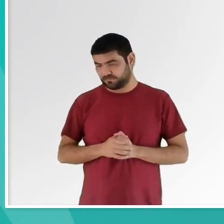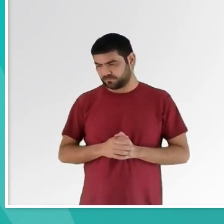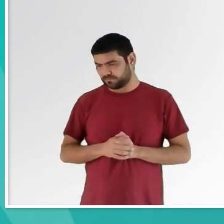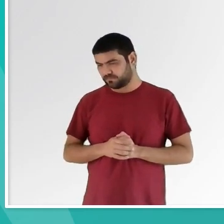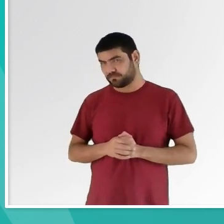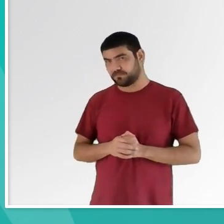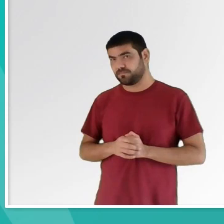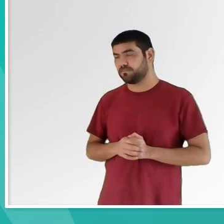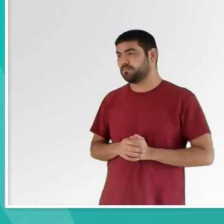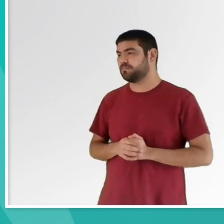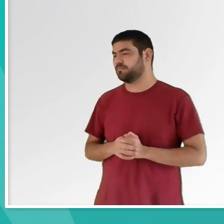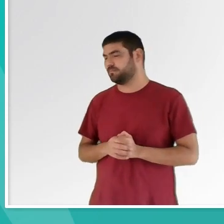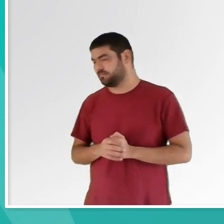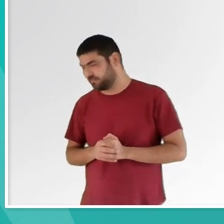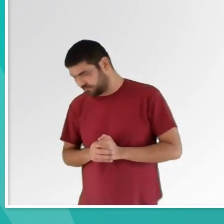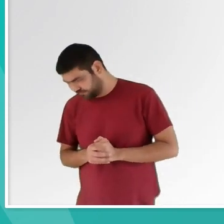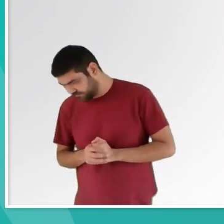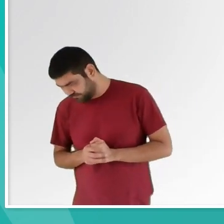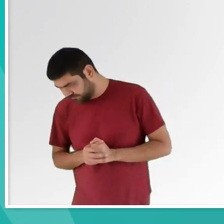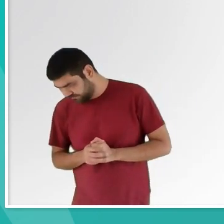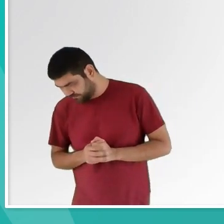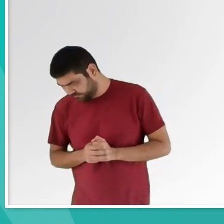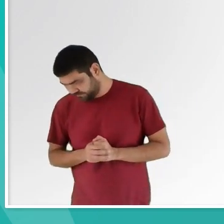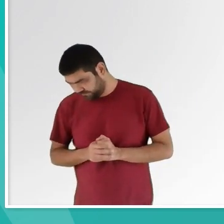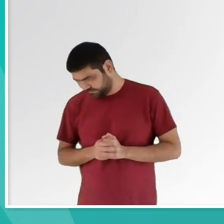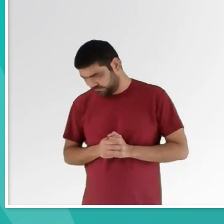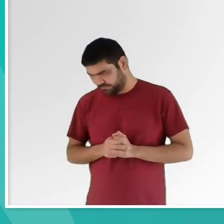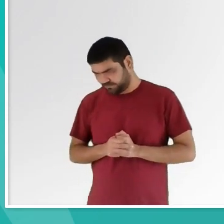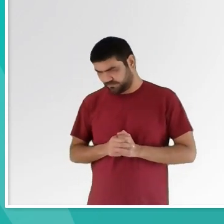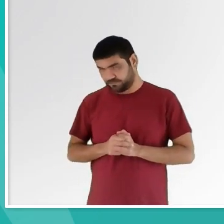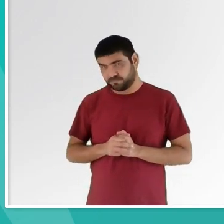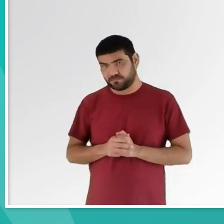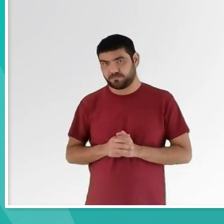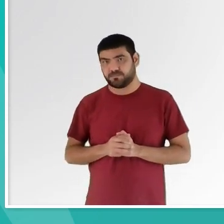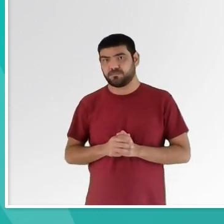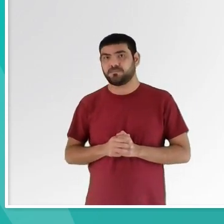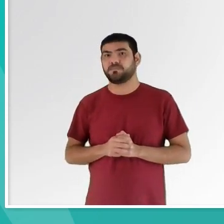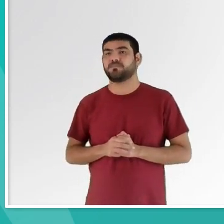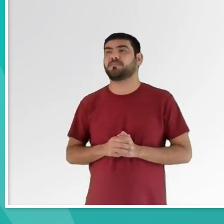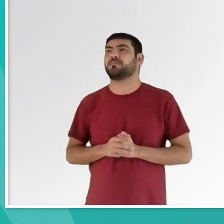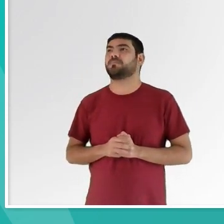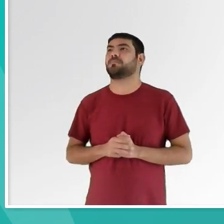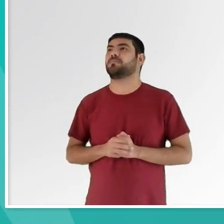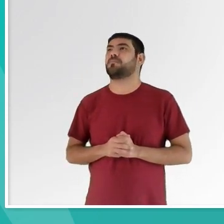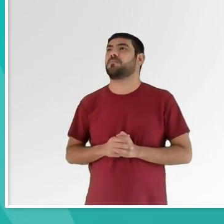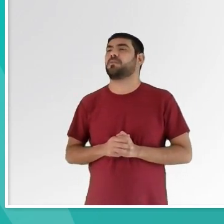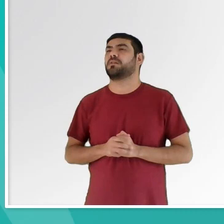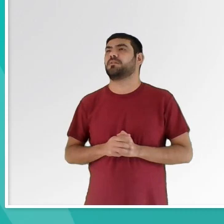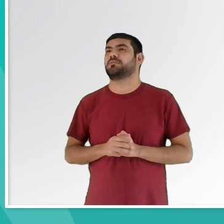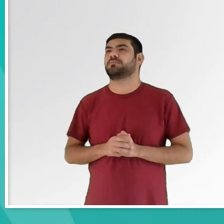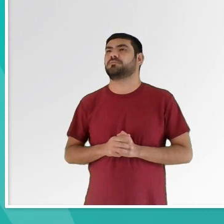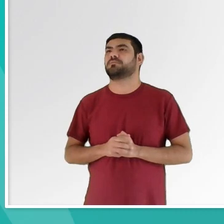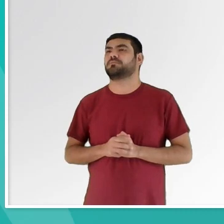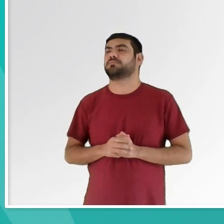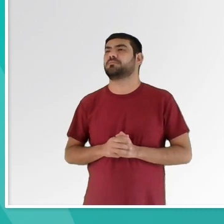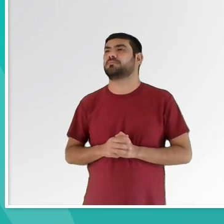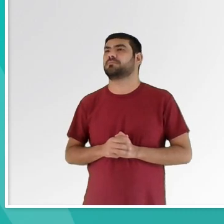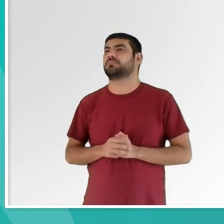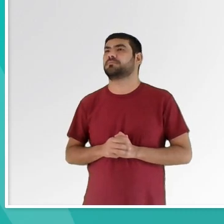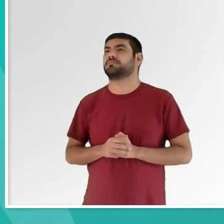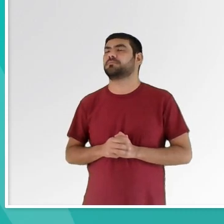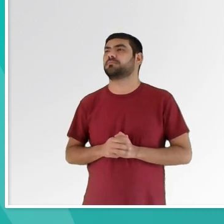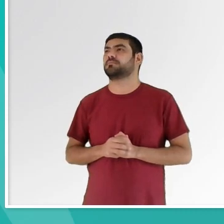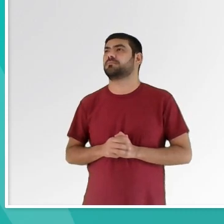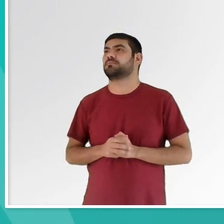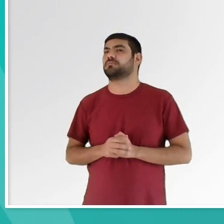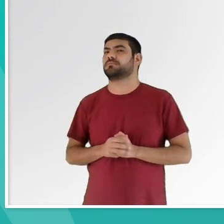rápido de uma ideia inicial, desenhando após um período de atenta observação do objeto em questão.